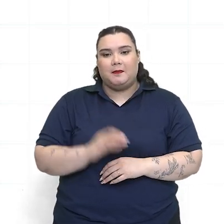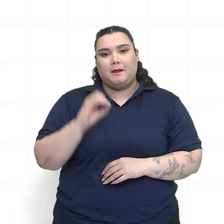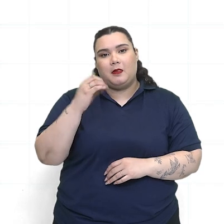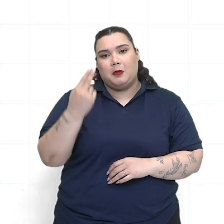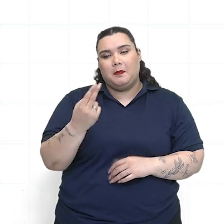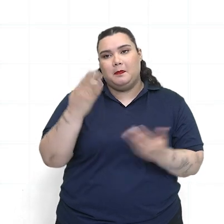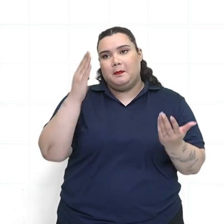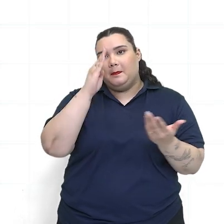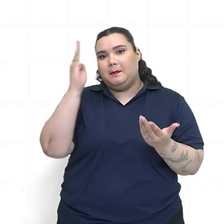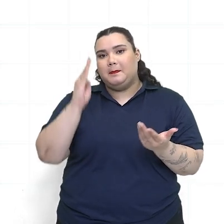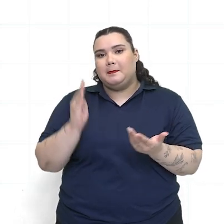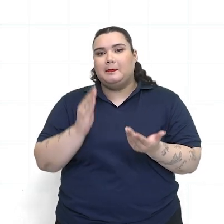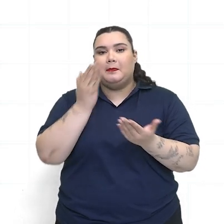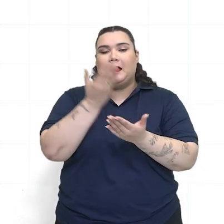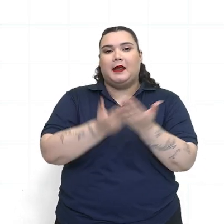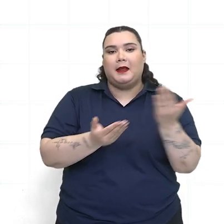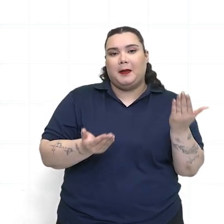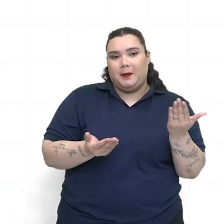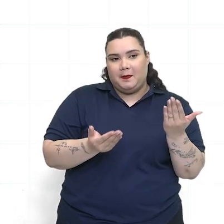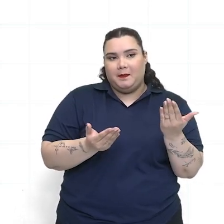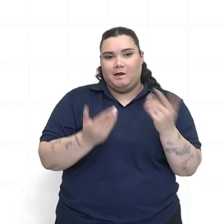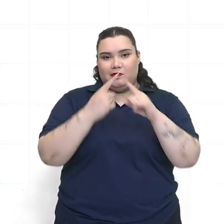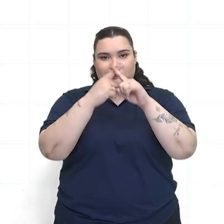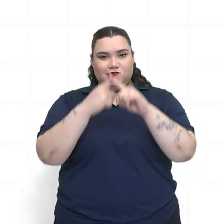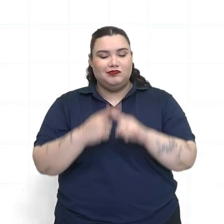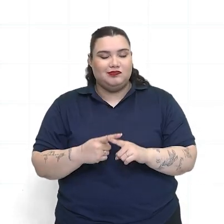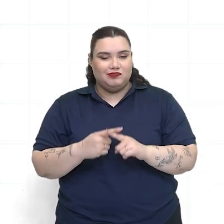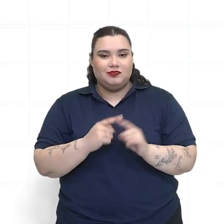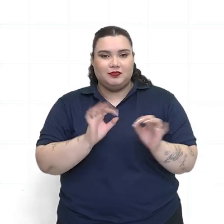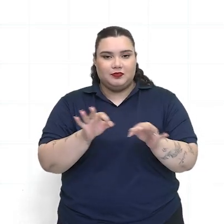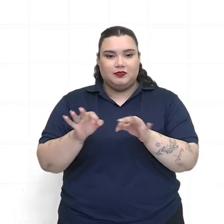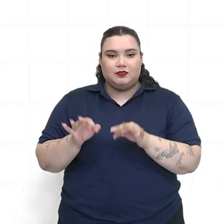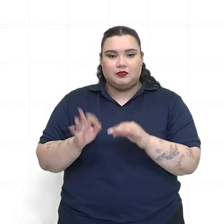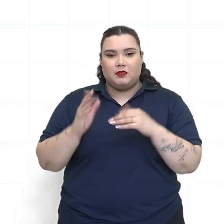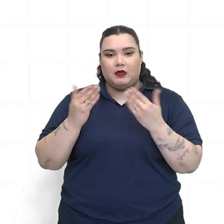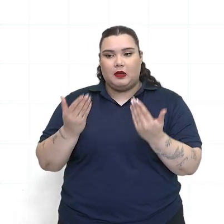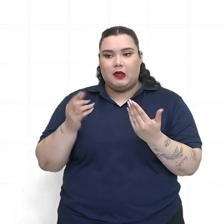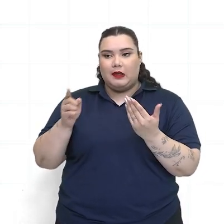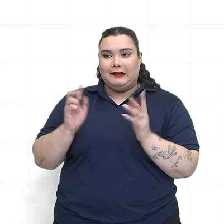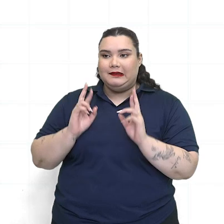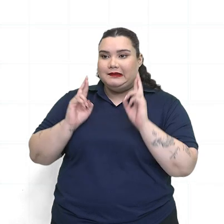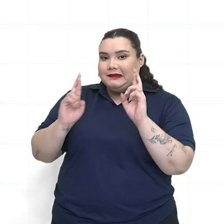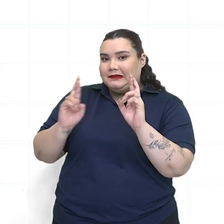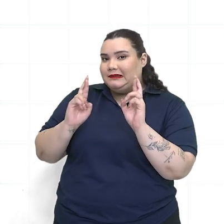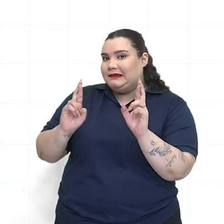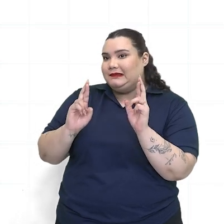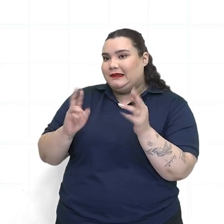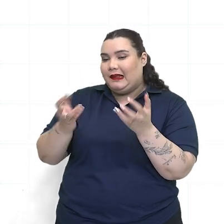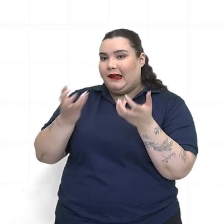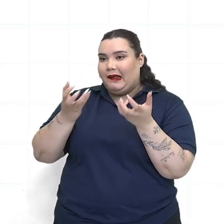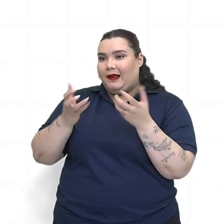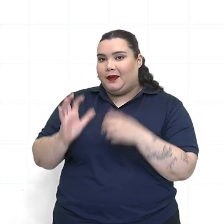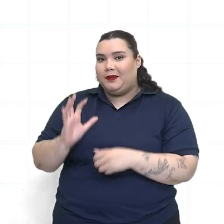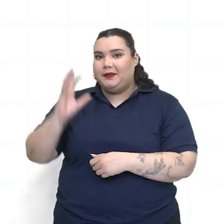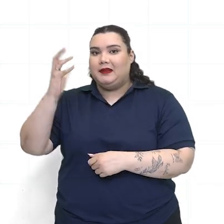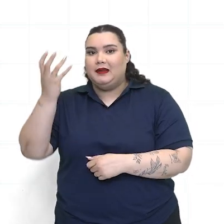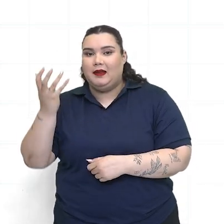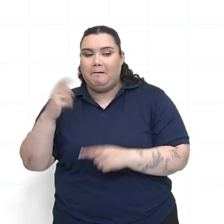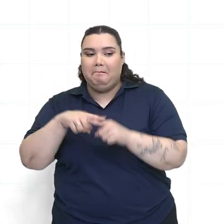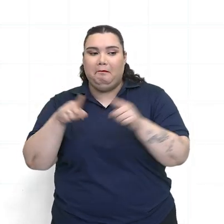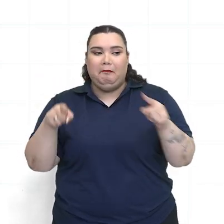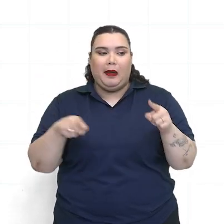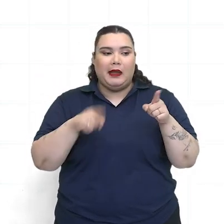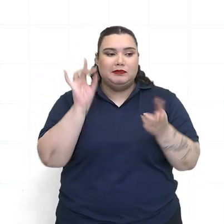o Brasil não se deu bem nos jogos, né? Então, a expectativa é aquilo que você espera, né, que aconteça, e